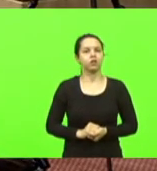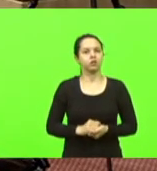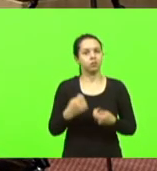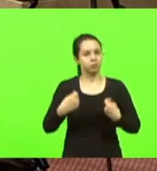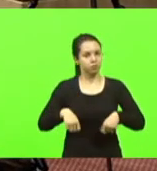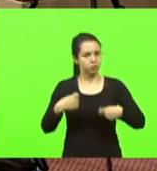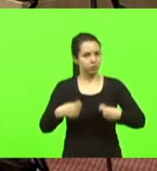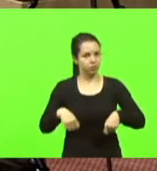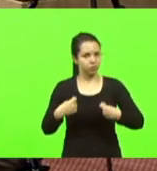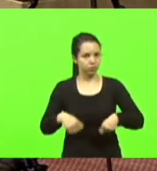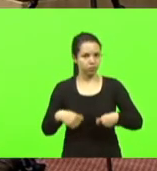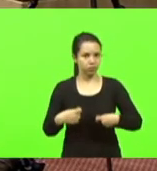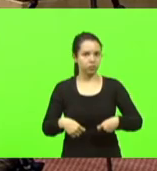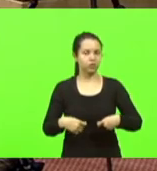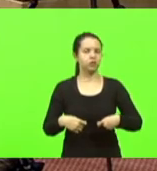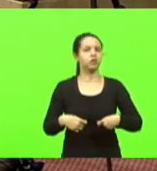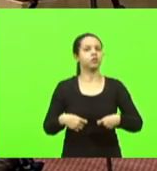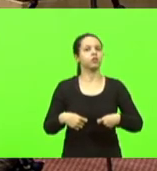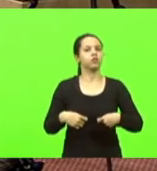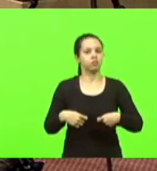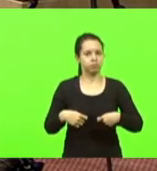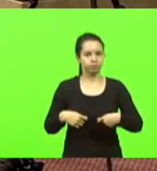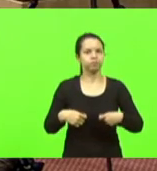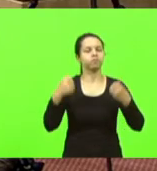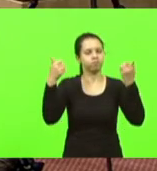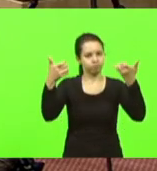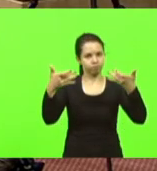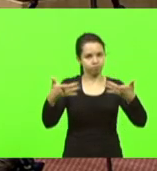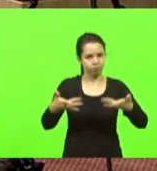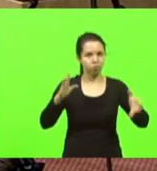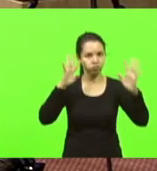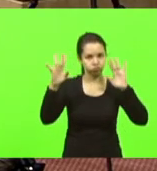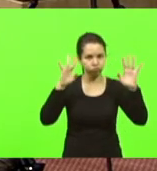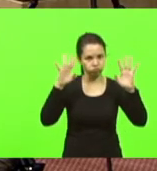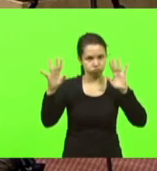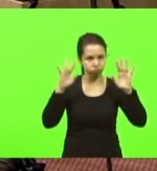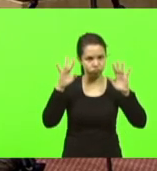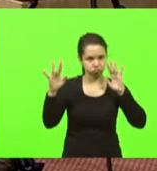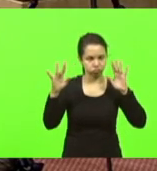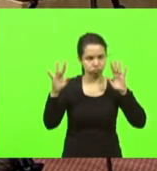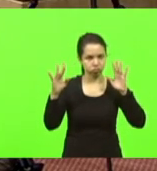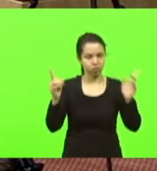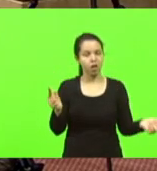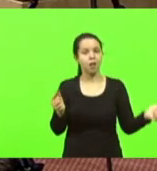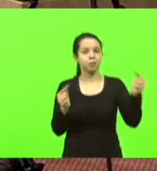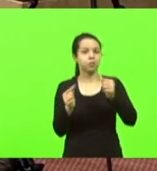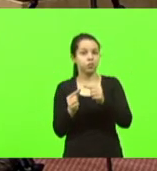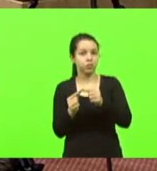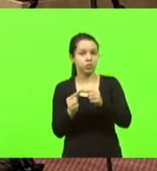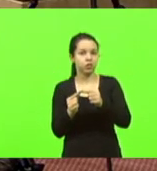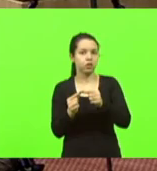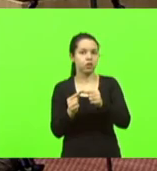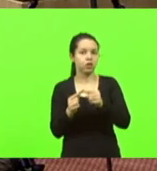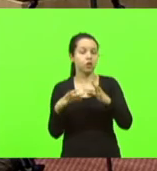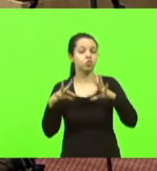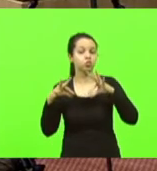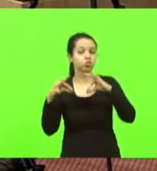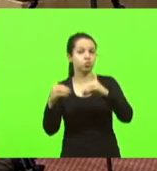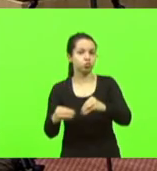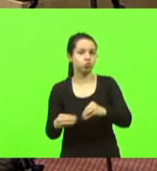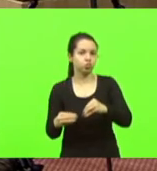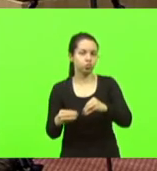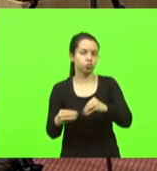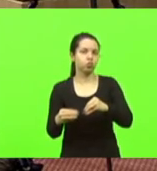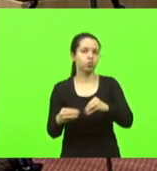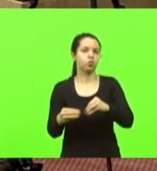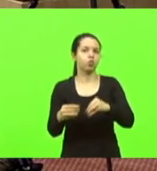uma ponderação aqui que que tem muito a ver Deputado sopelsa com tudo que nós vivemos na discussão da